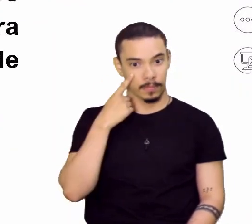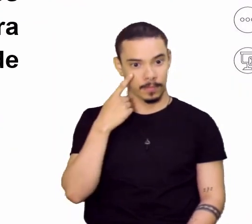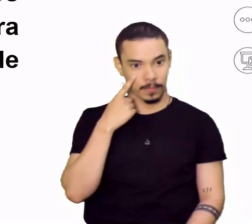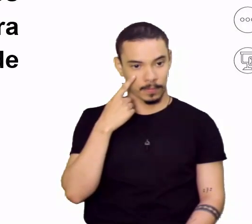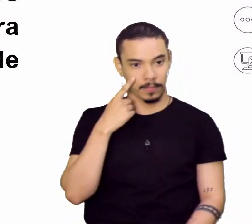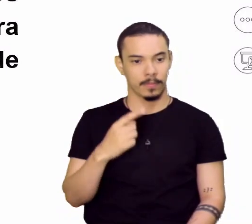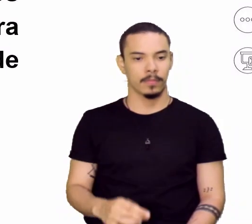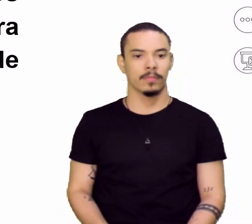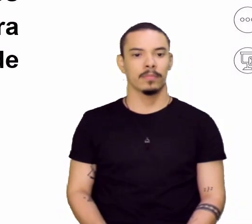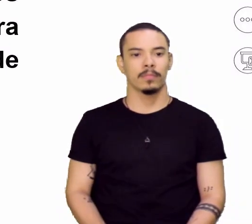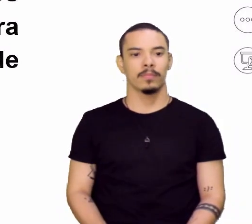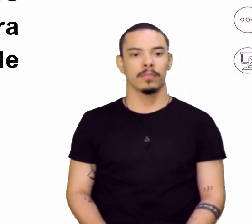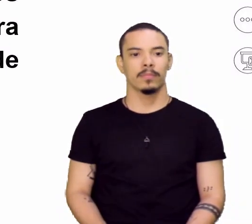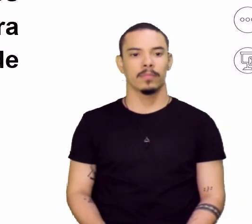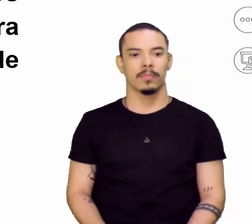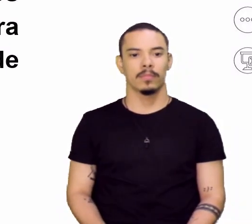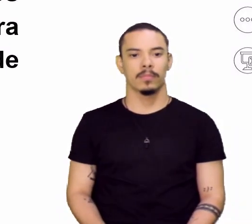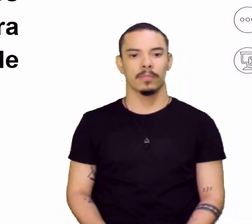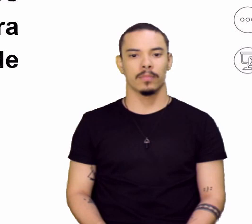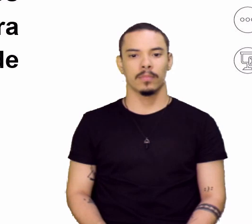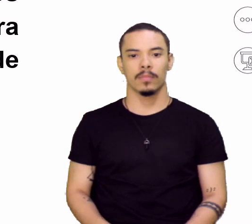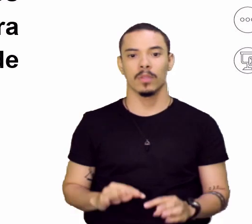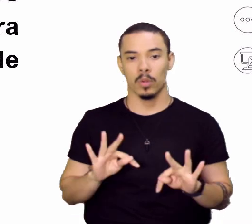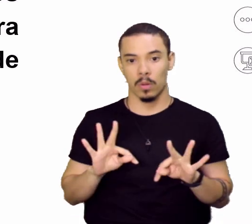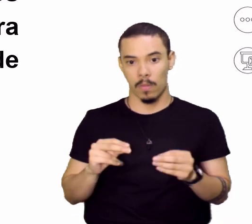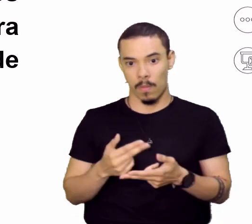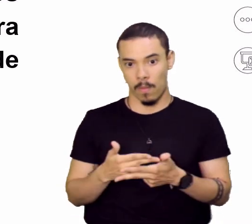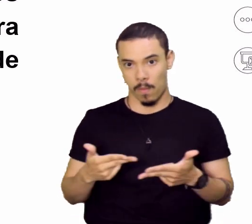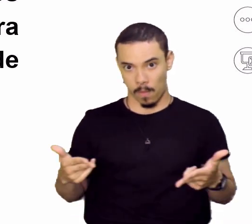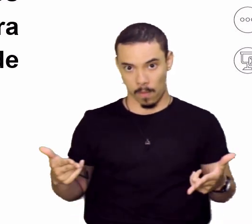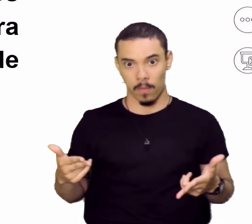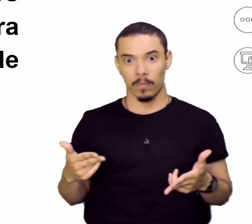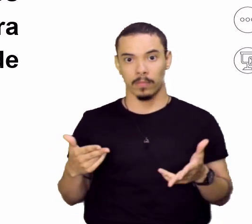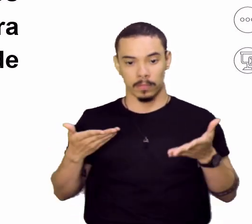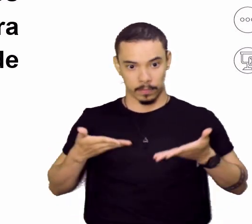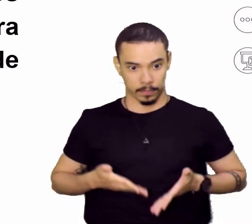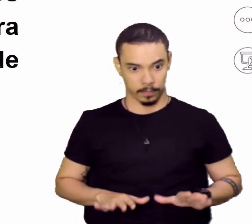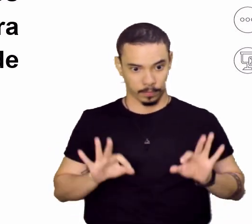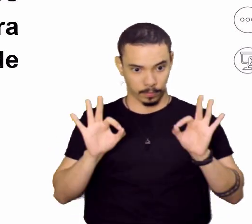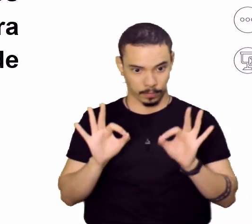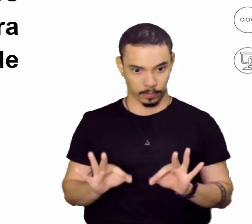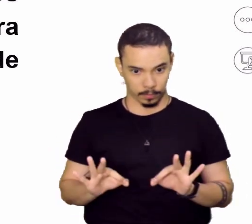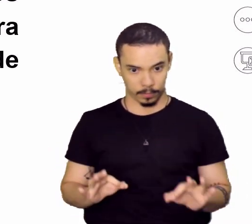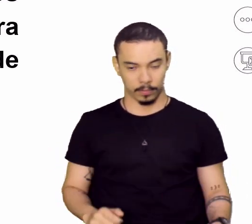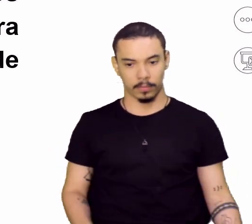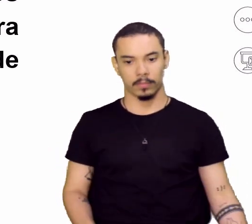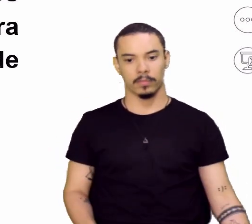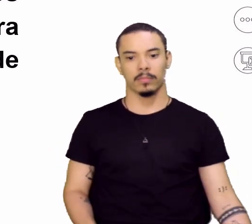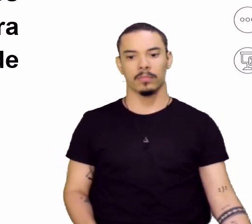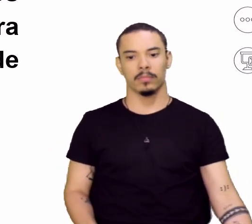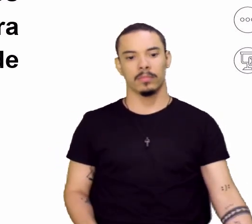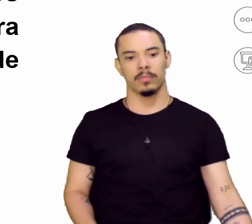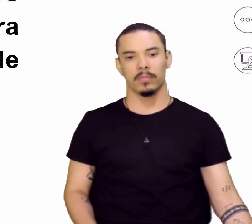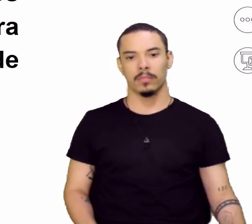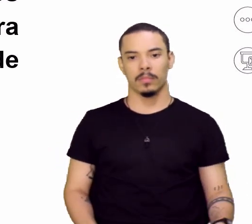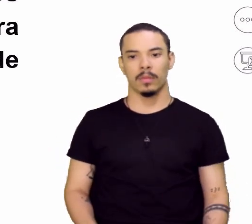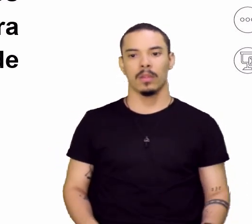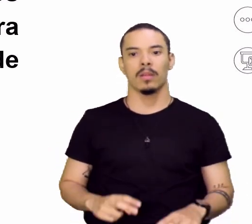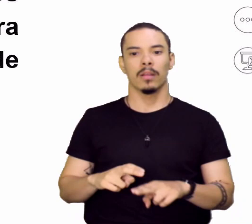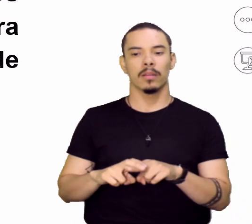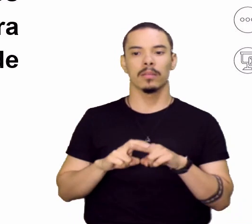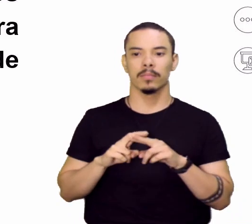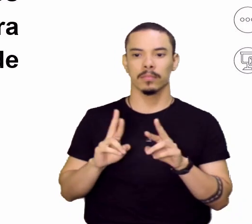da questão. Todas as coisas nascem, certo? Contingência, através